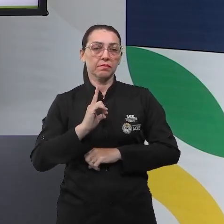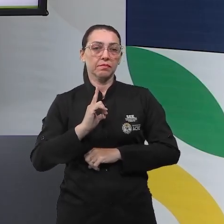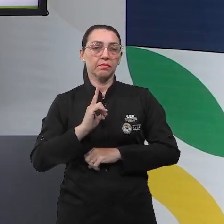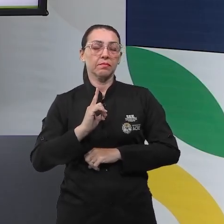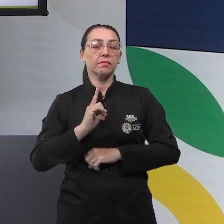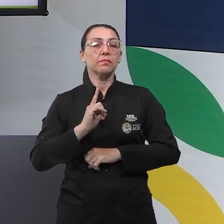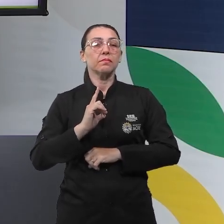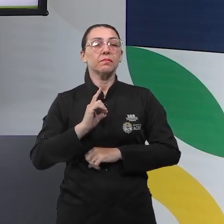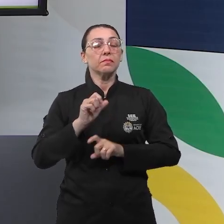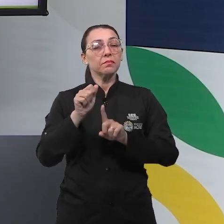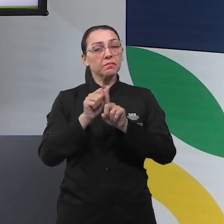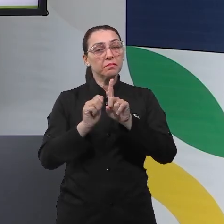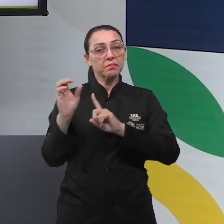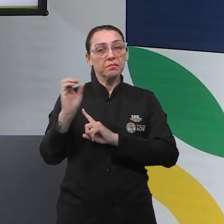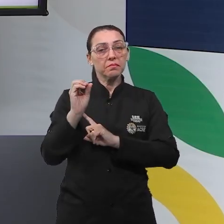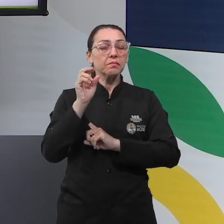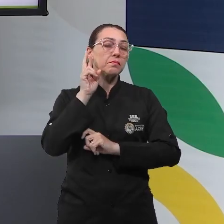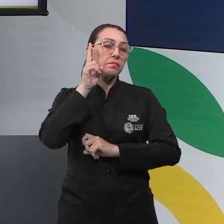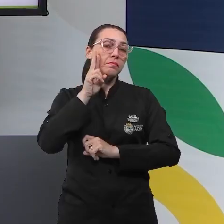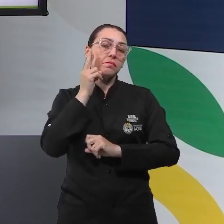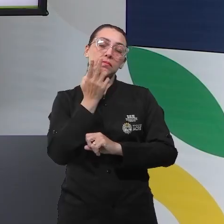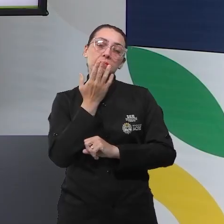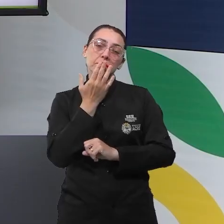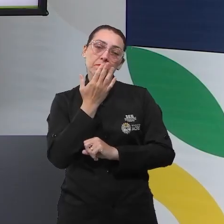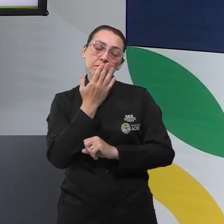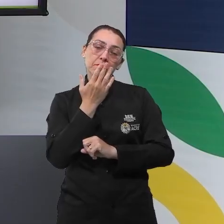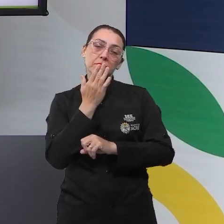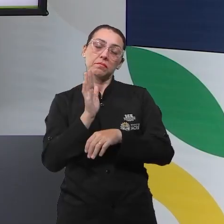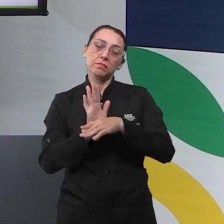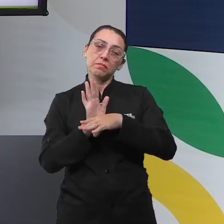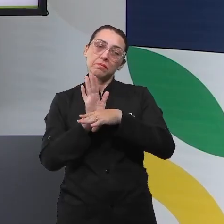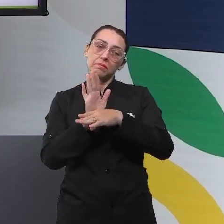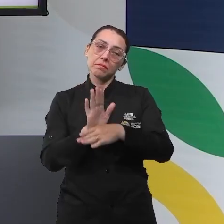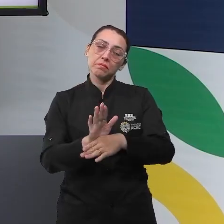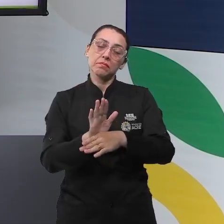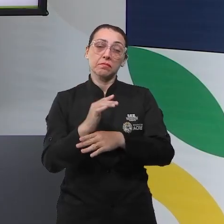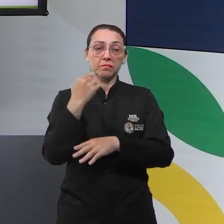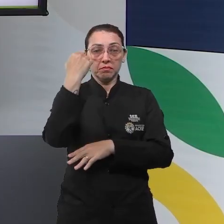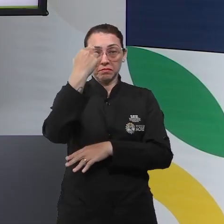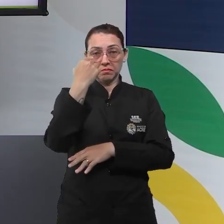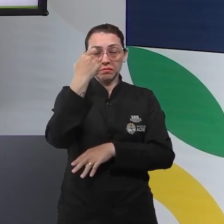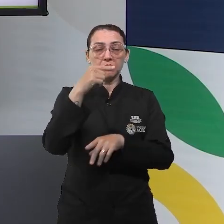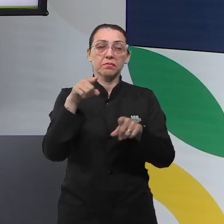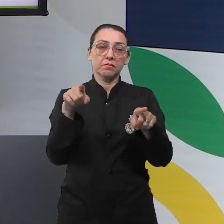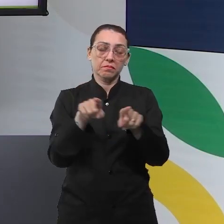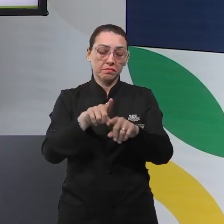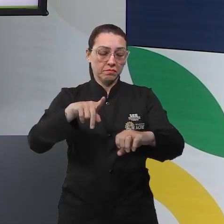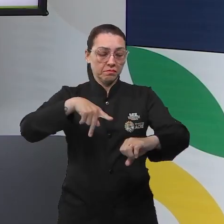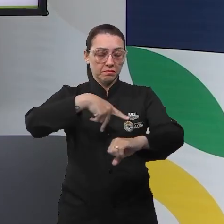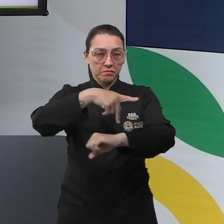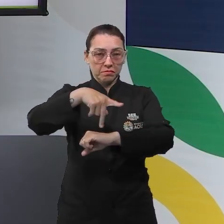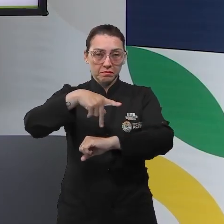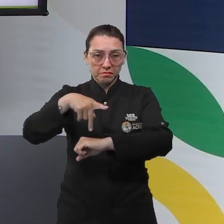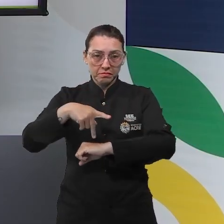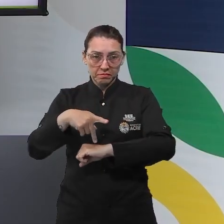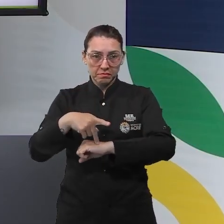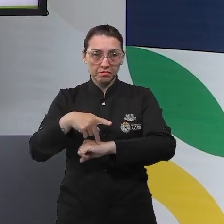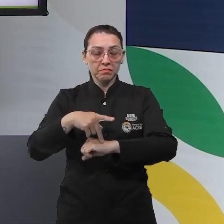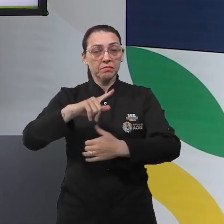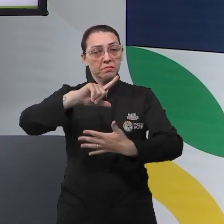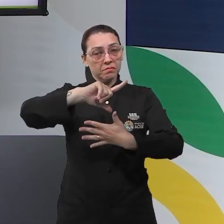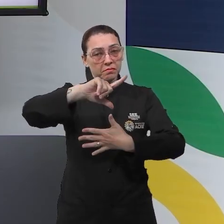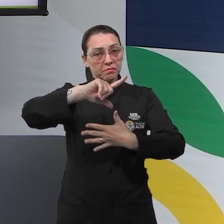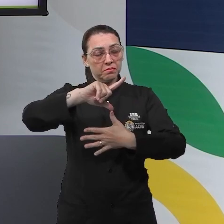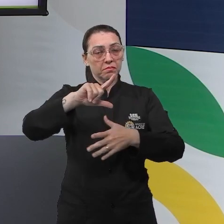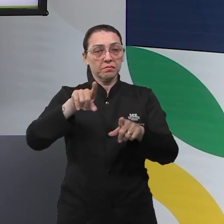outubro rosa, os meses aí com as cores para definir. A língua espanhola também, alguns países aqui, principalmente os latino-americanos, também